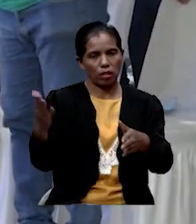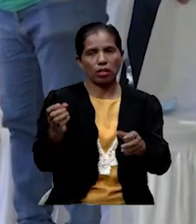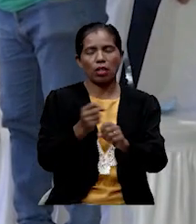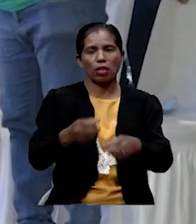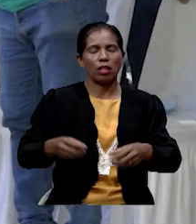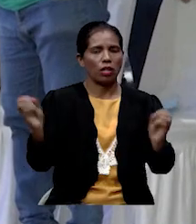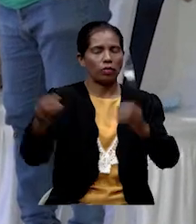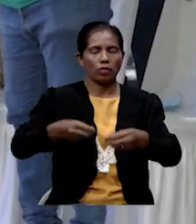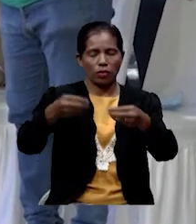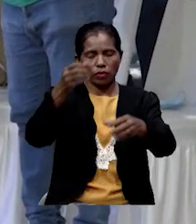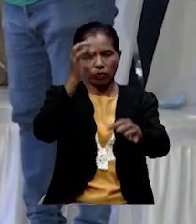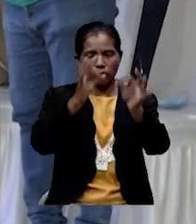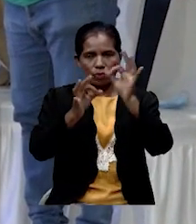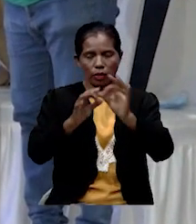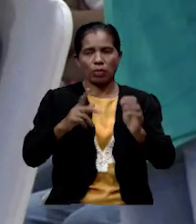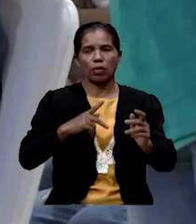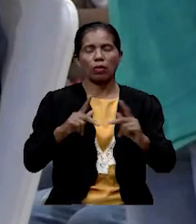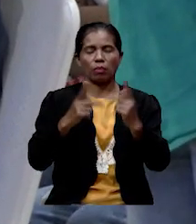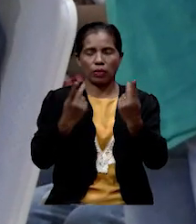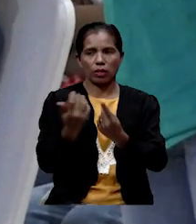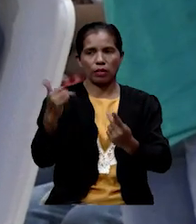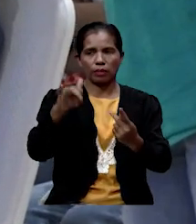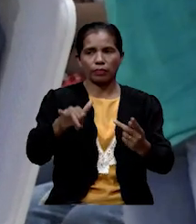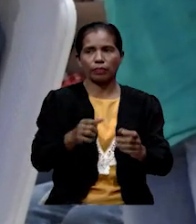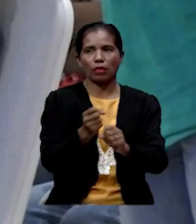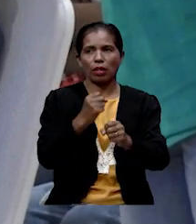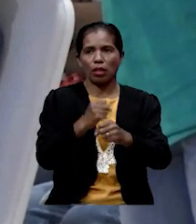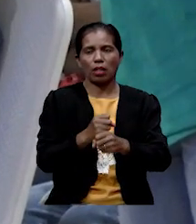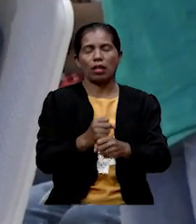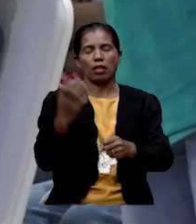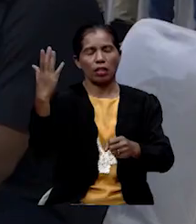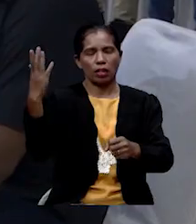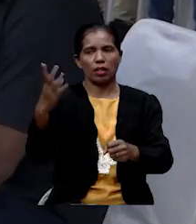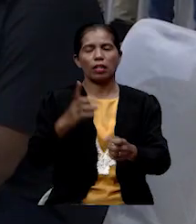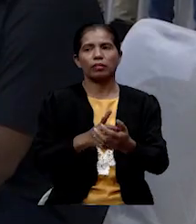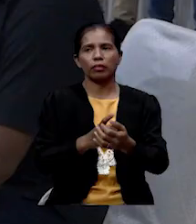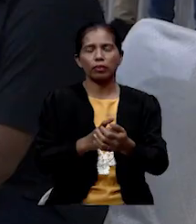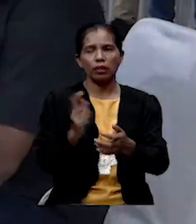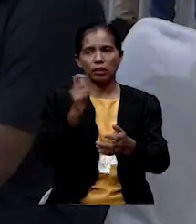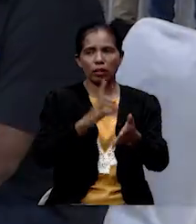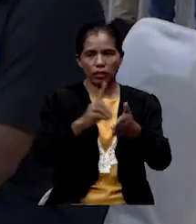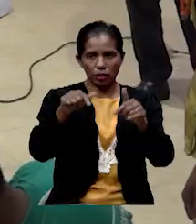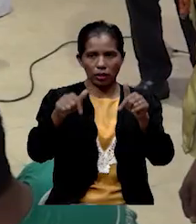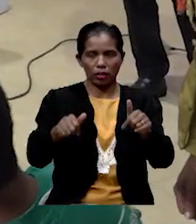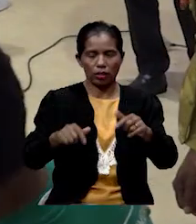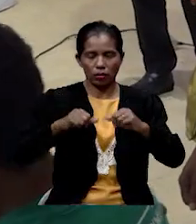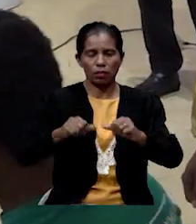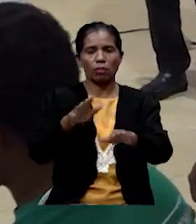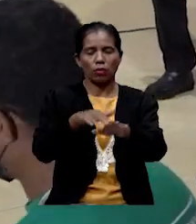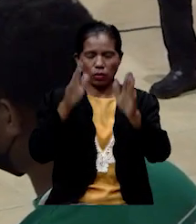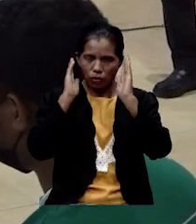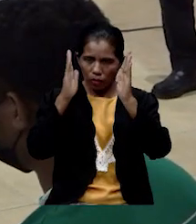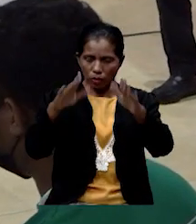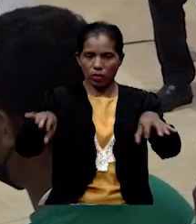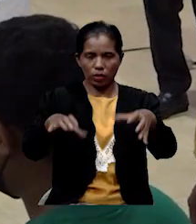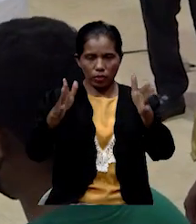confiança companhia na insira. E a cerimônia de despedida na Behalau e a Salão Delta Nova Terçané, Tauru Matanrua continua bolo atenção para